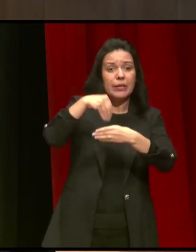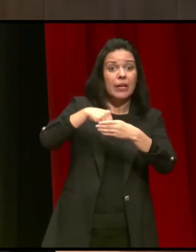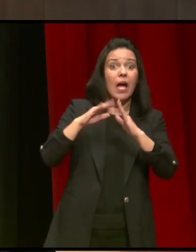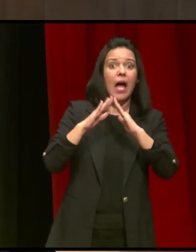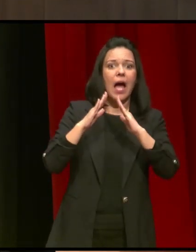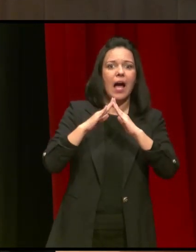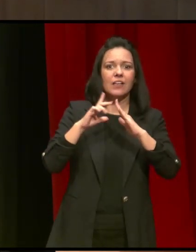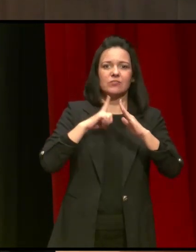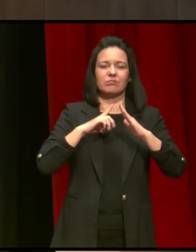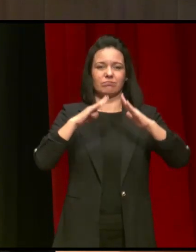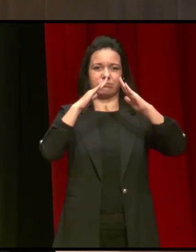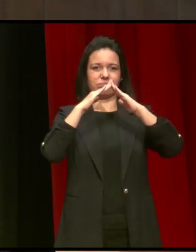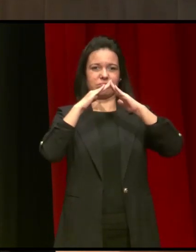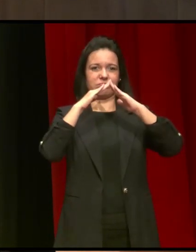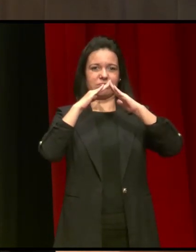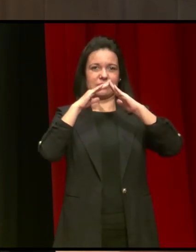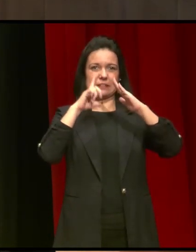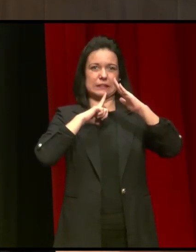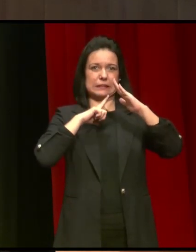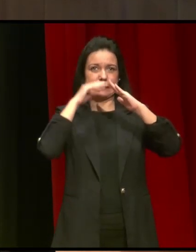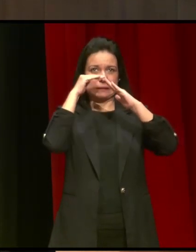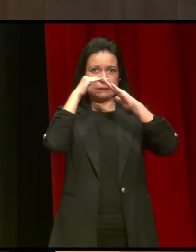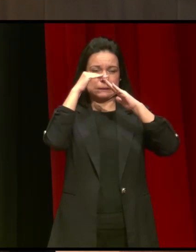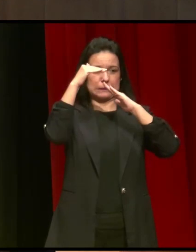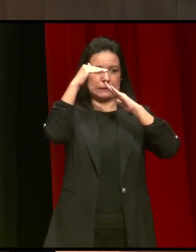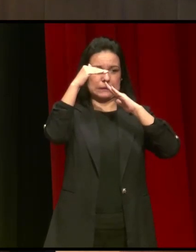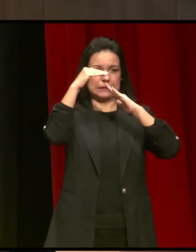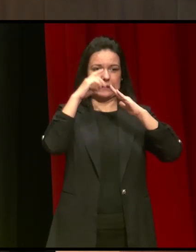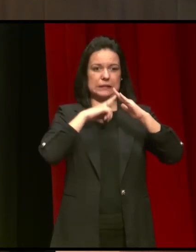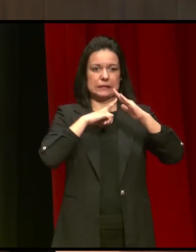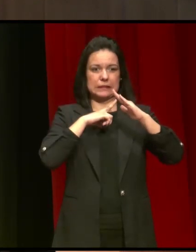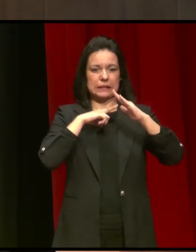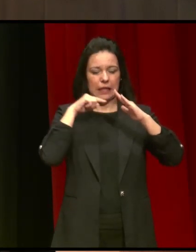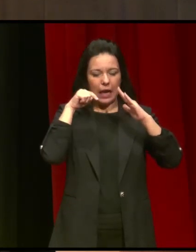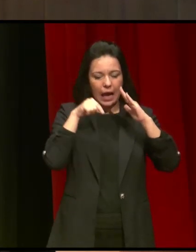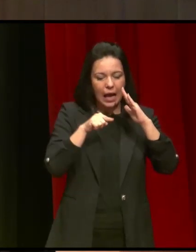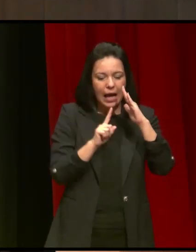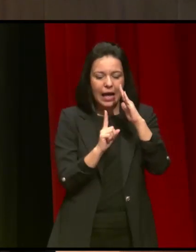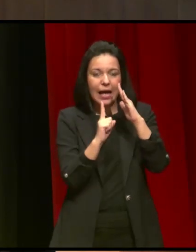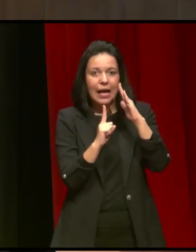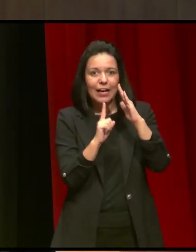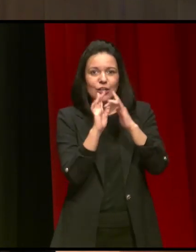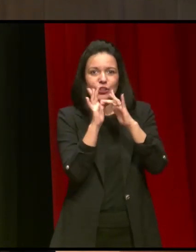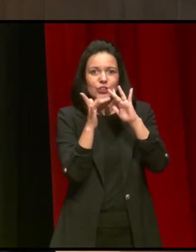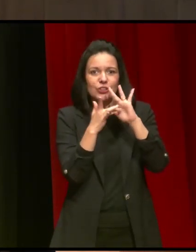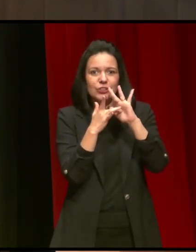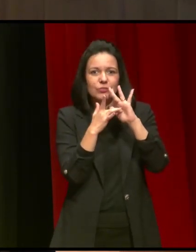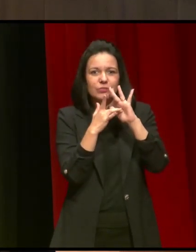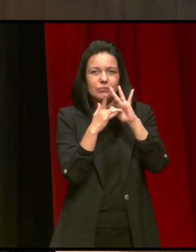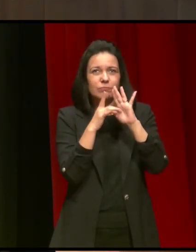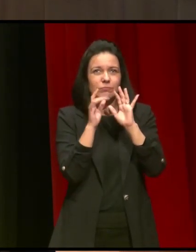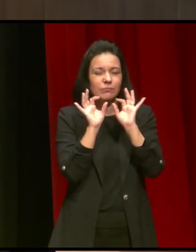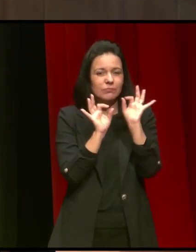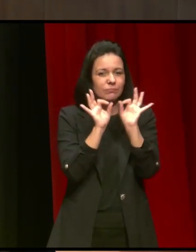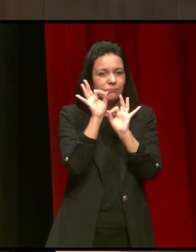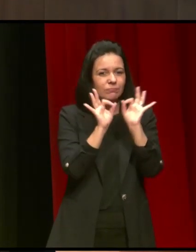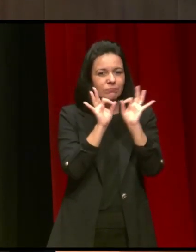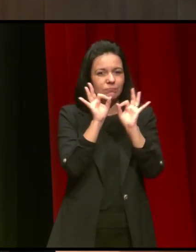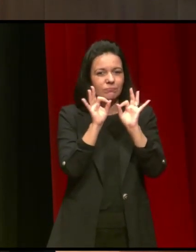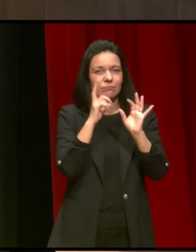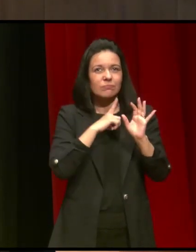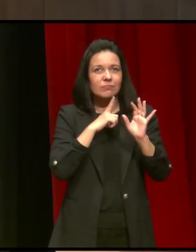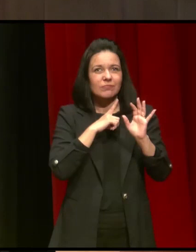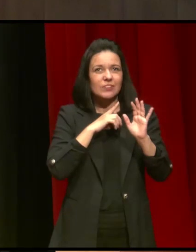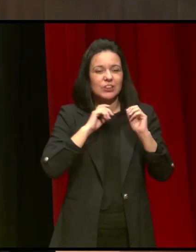o telhado no ponto correspondente ao lugar onde Jesus se encontrava. E pela abertura do telhado lá, né, desceram